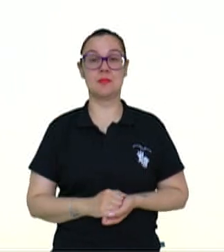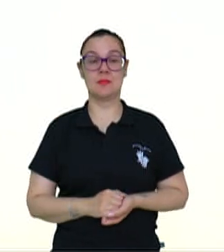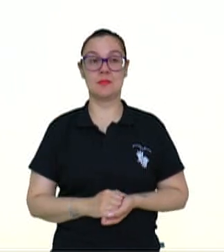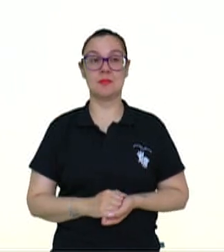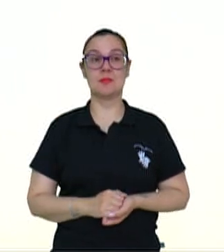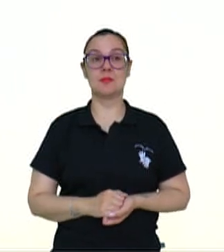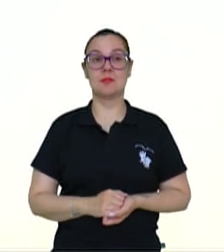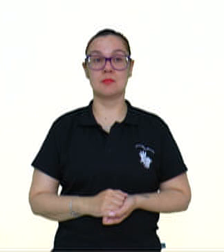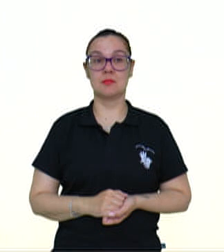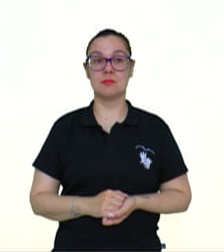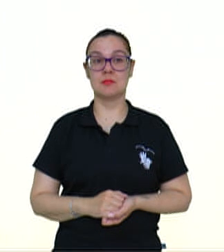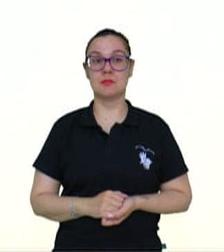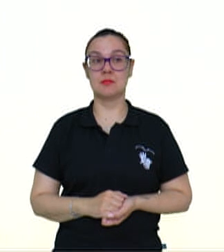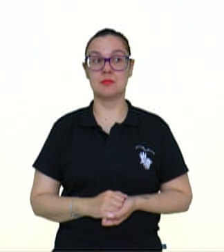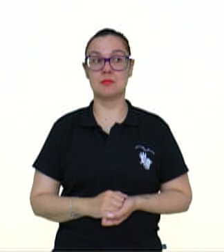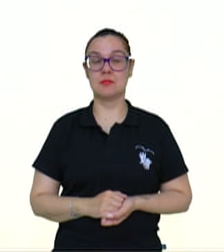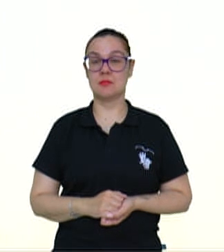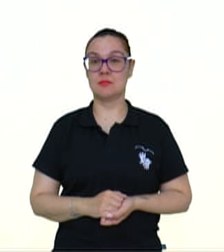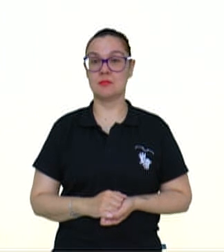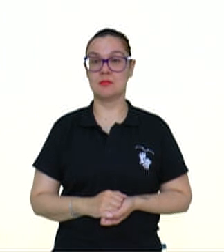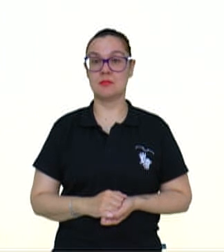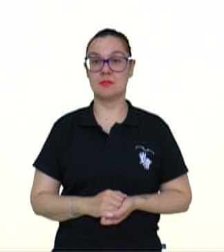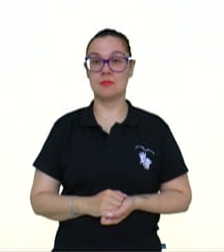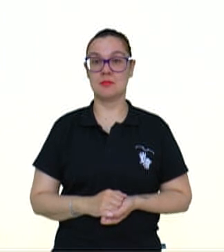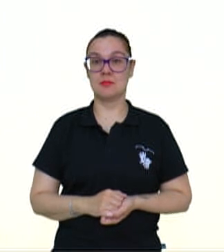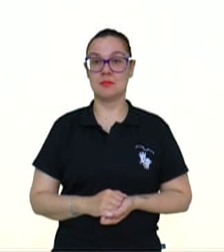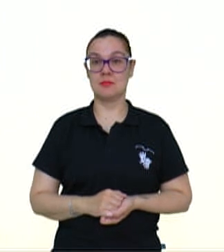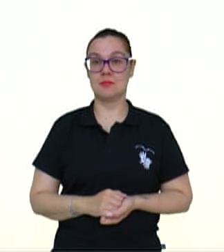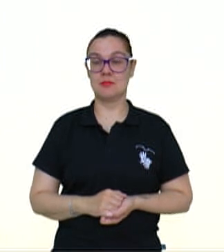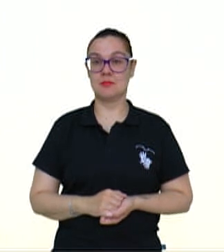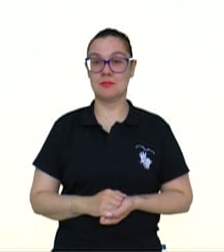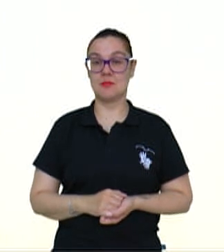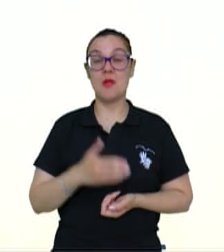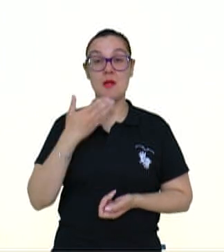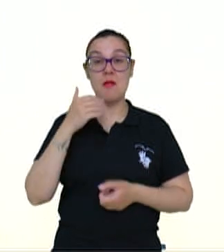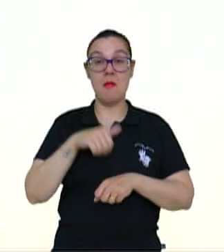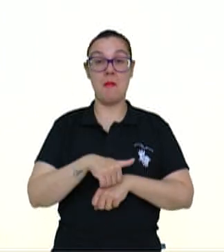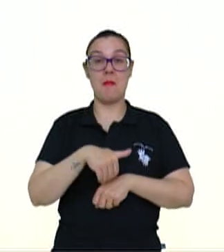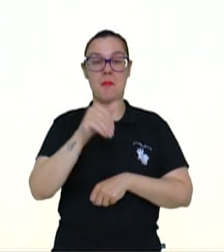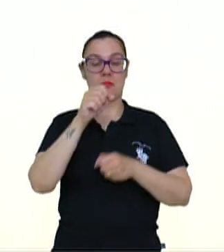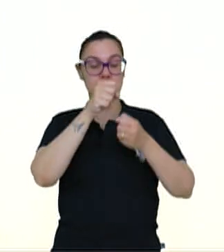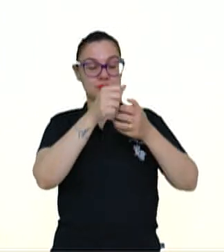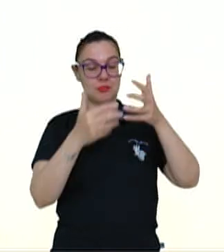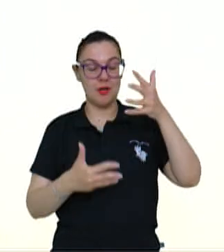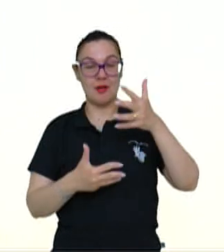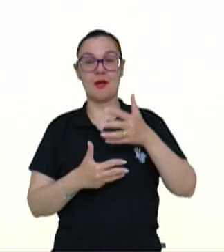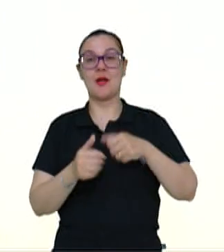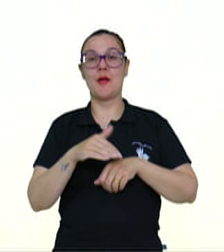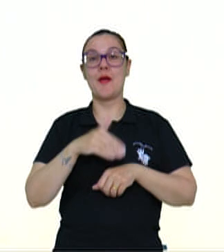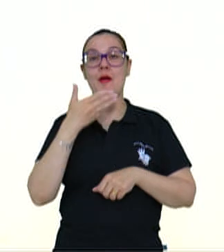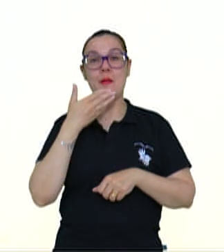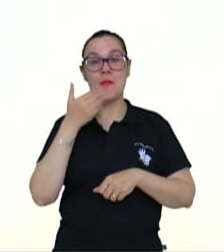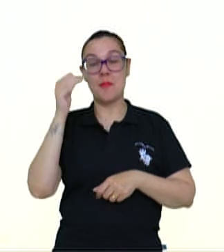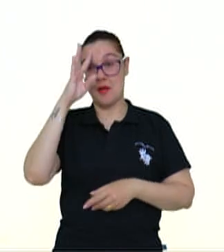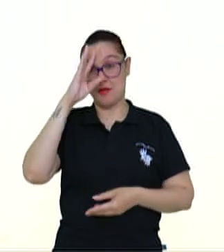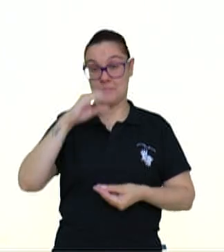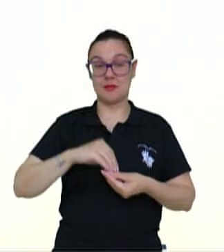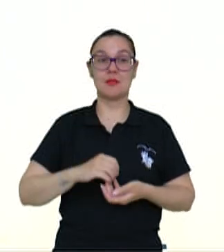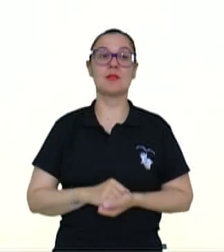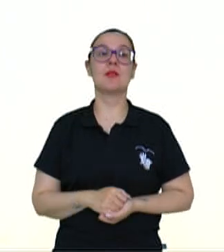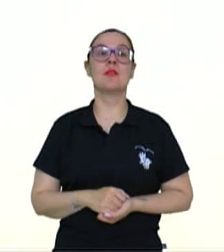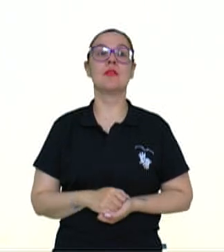detalhado o texto, melhor o leitor vai entendê-lo e assimilar. Melhor, quanto mais detalhes tiver, melhor de entendê-lo,